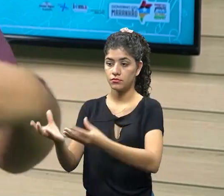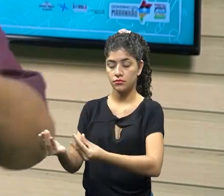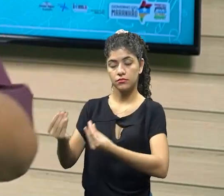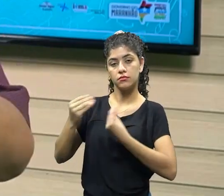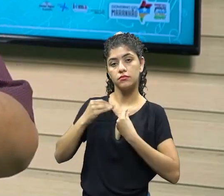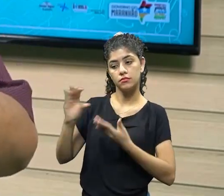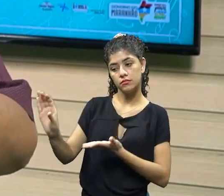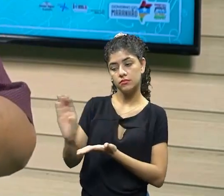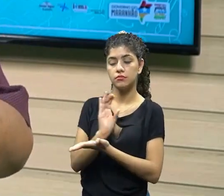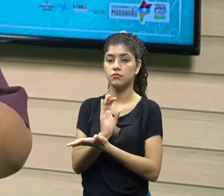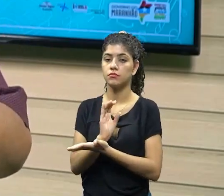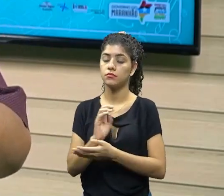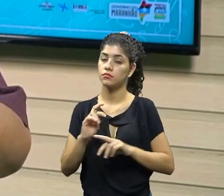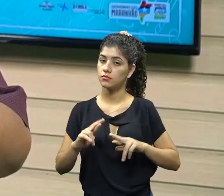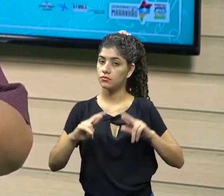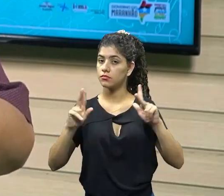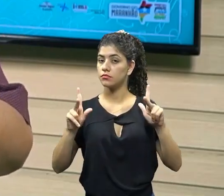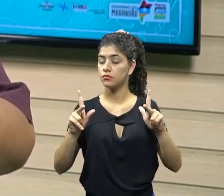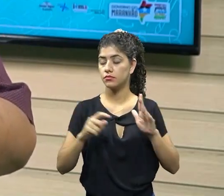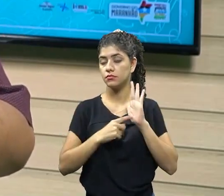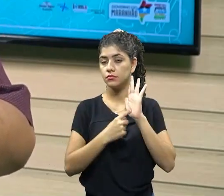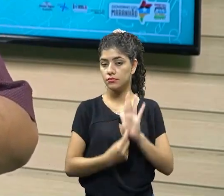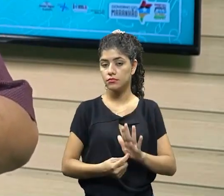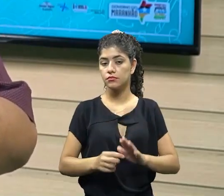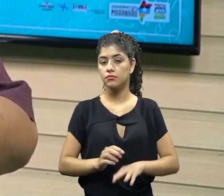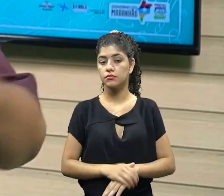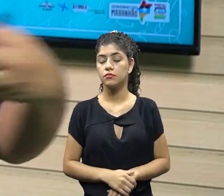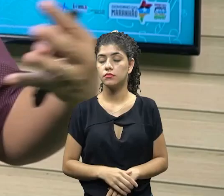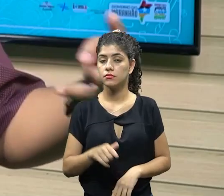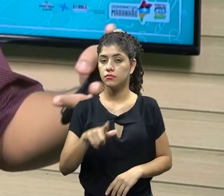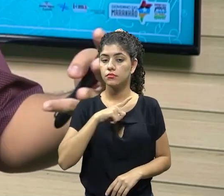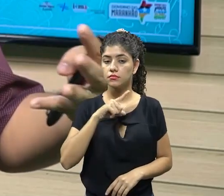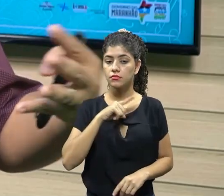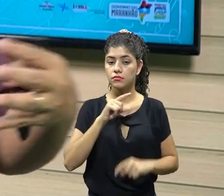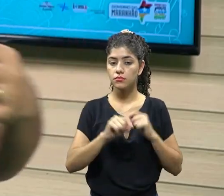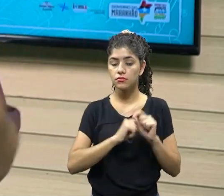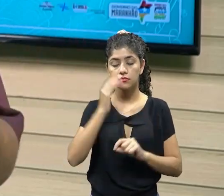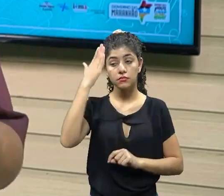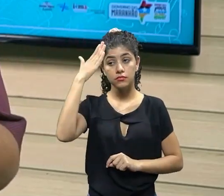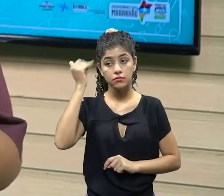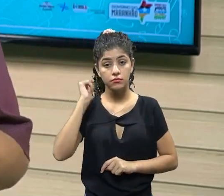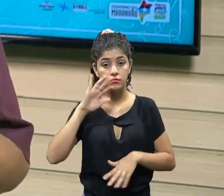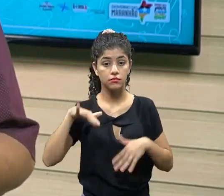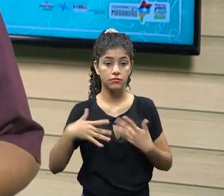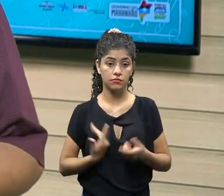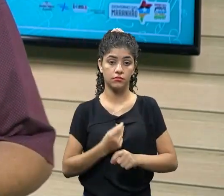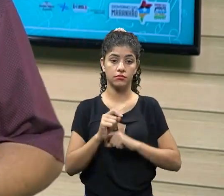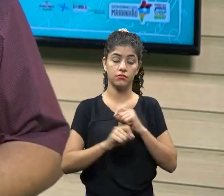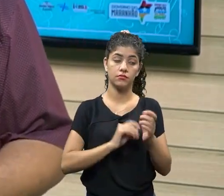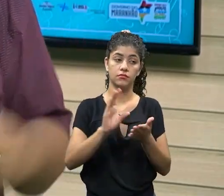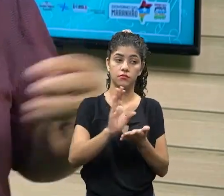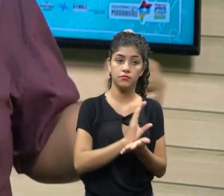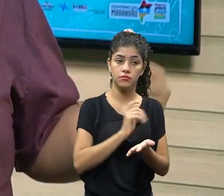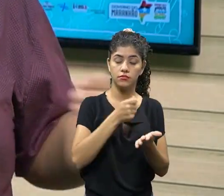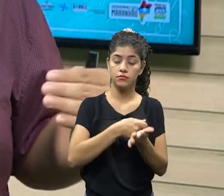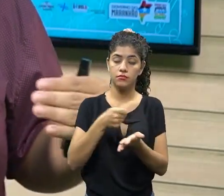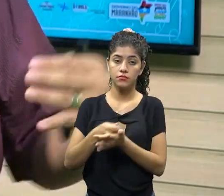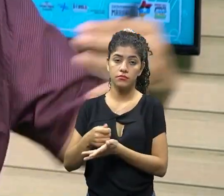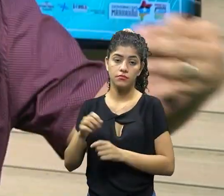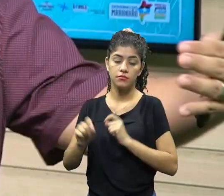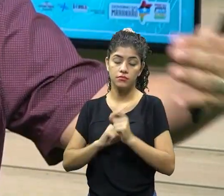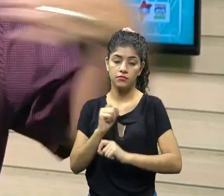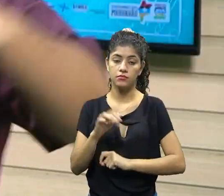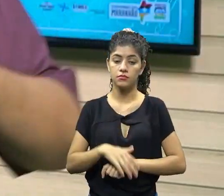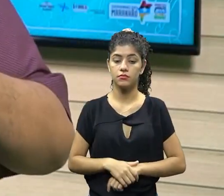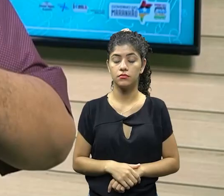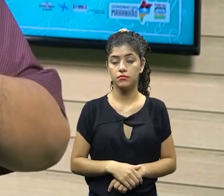no demonstrativo financeiro que você vai ter, saber o que são despesas e o que são entradas, aí você vai determinar lucro. Mas o caixa em si